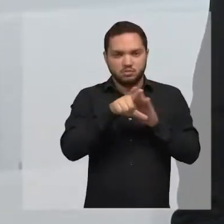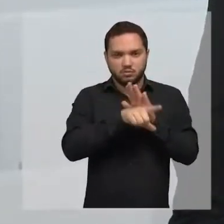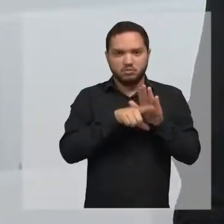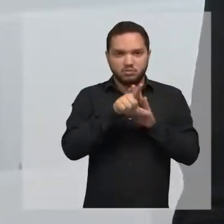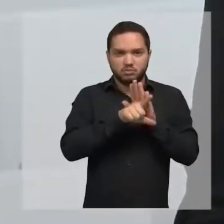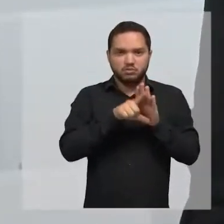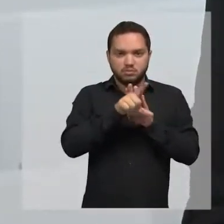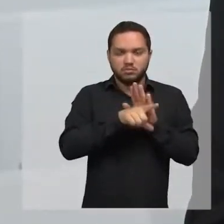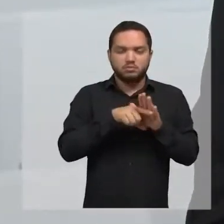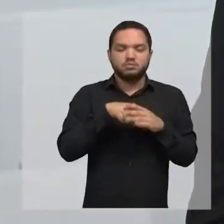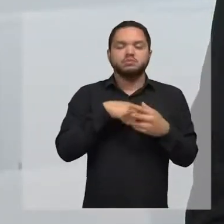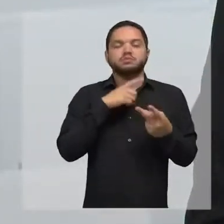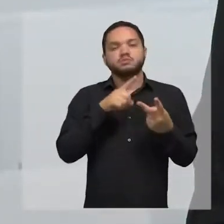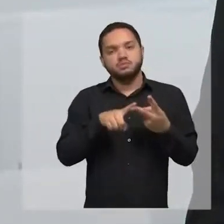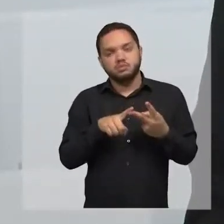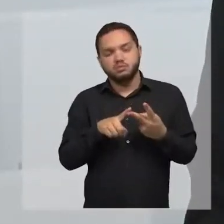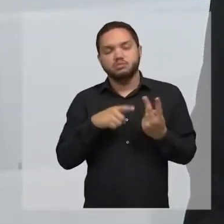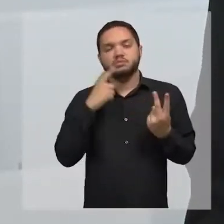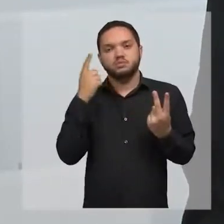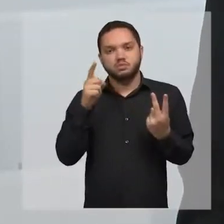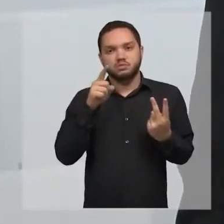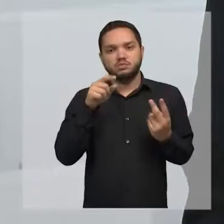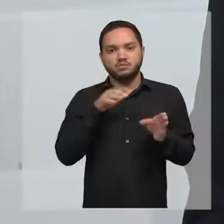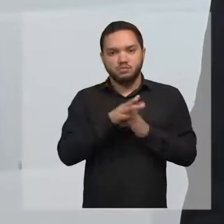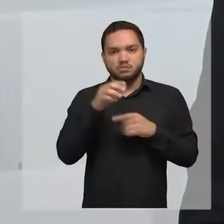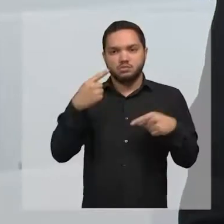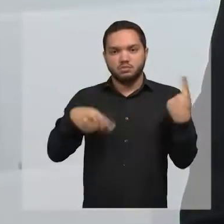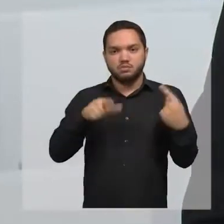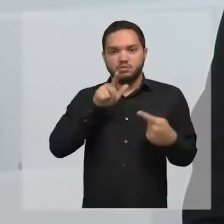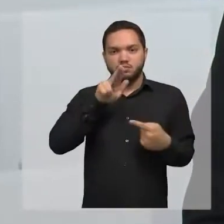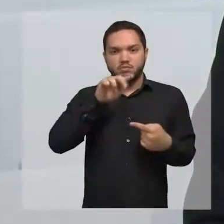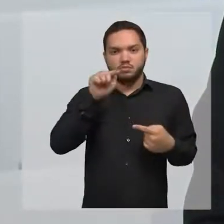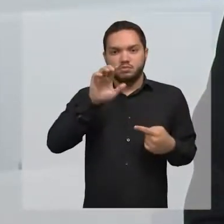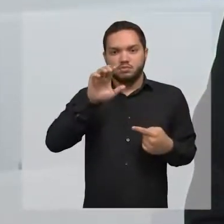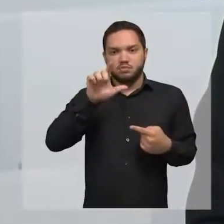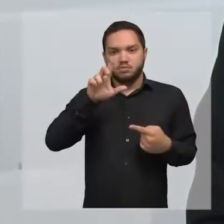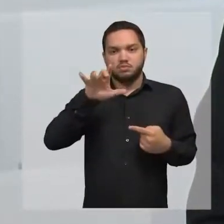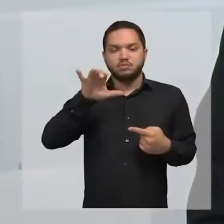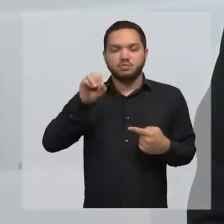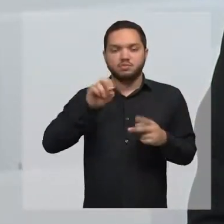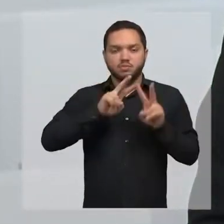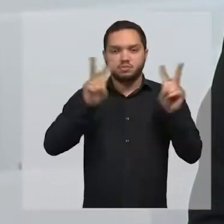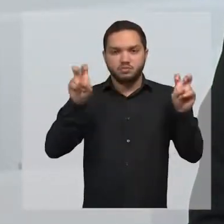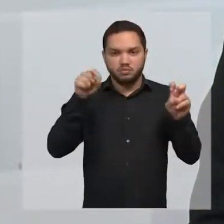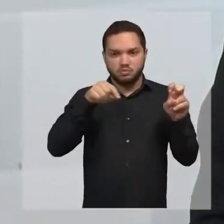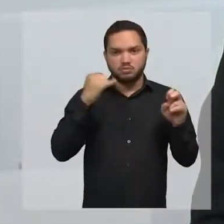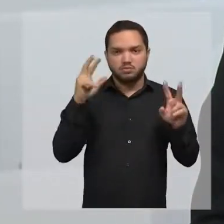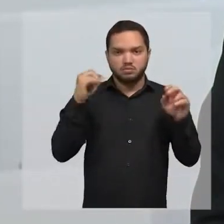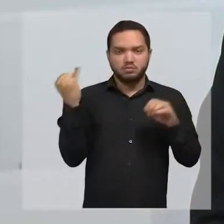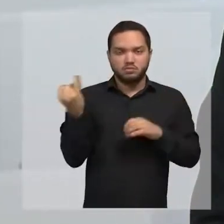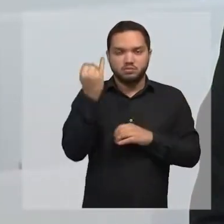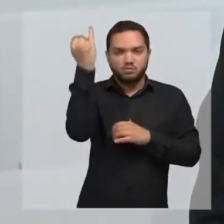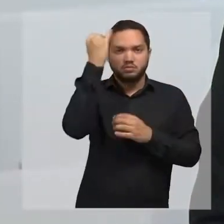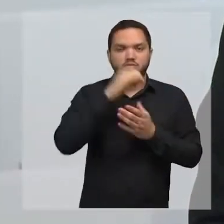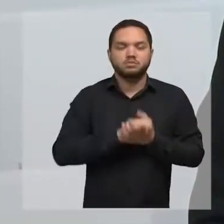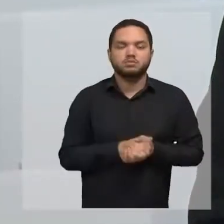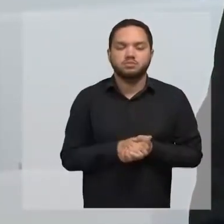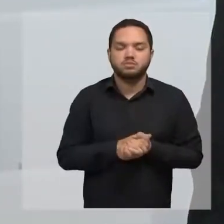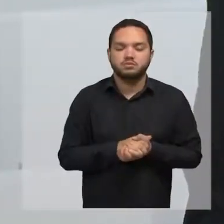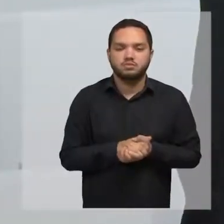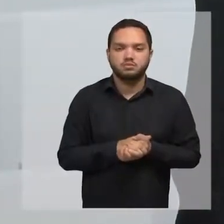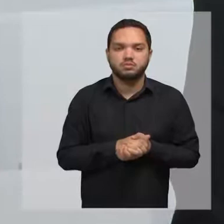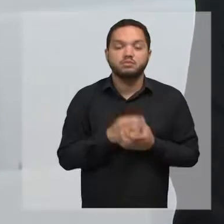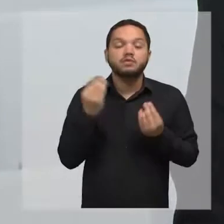que é coordenador geral legislativo da Câmara Municipal de Fortaleza, e com o consultor político Luiz Cláudio Ferreira Barbosa sobre este